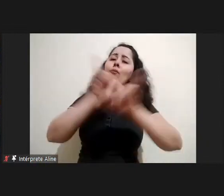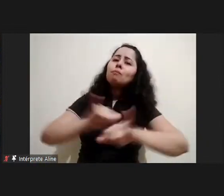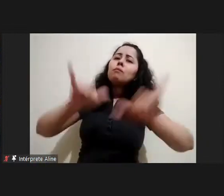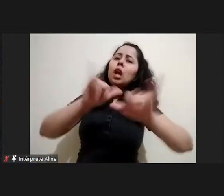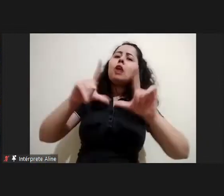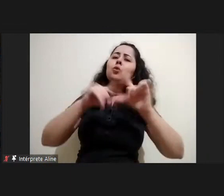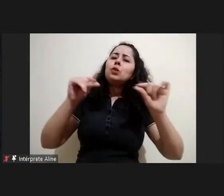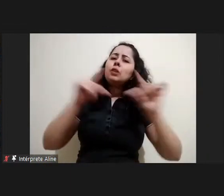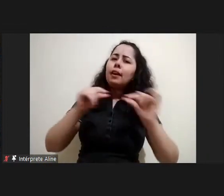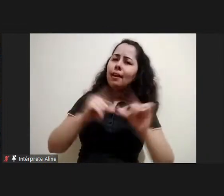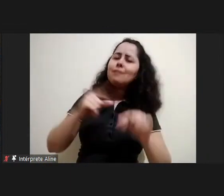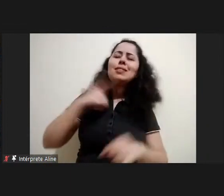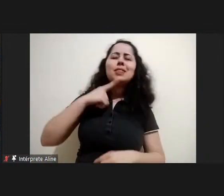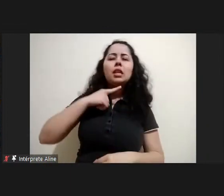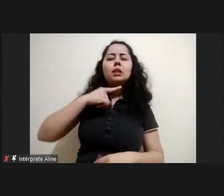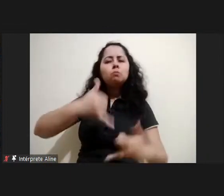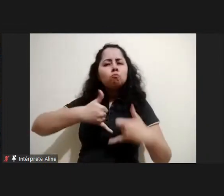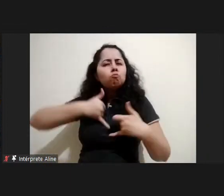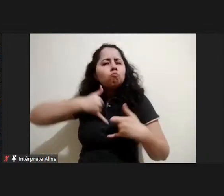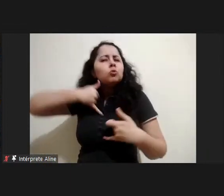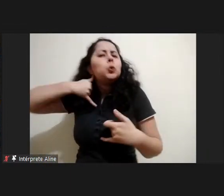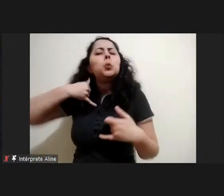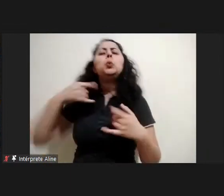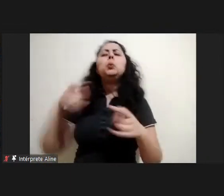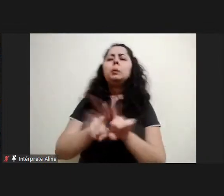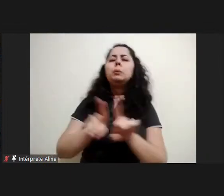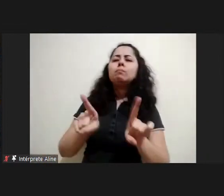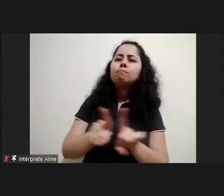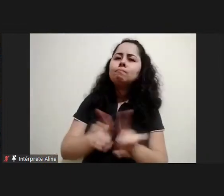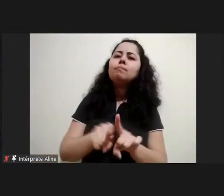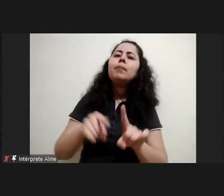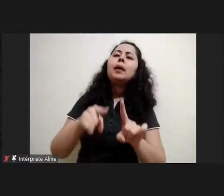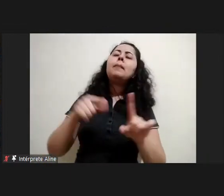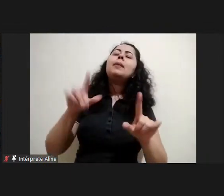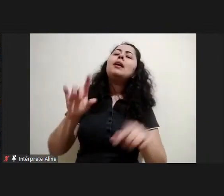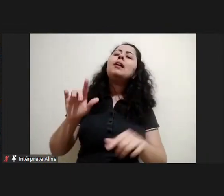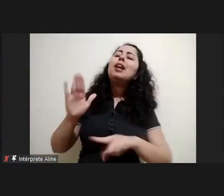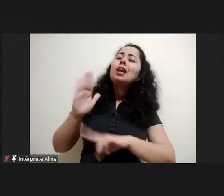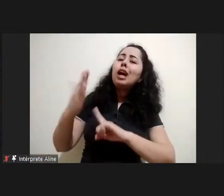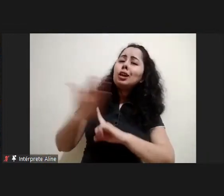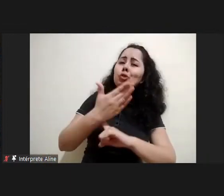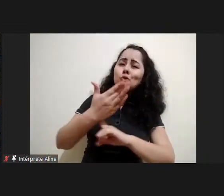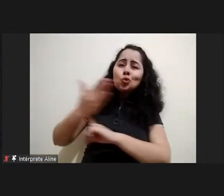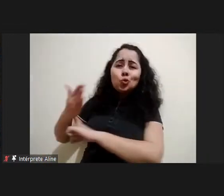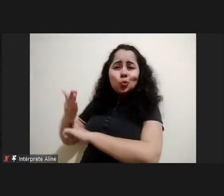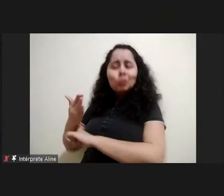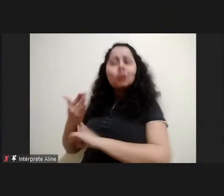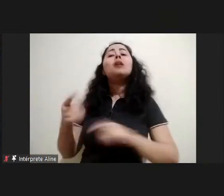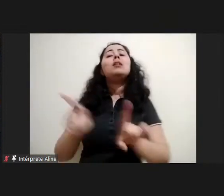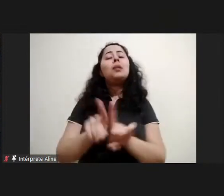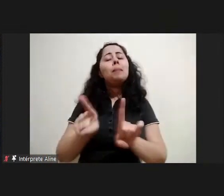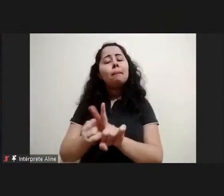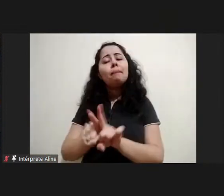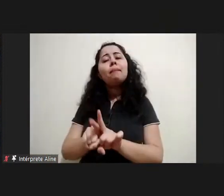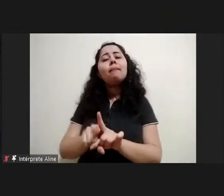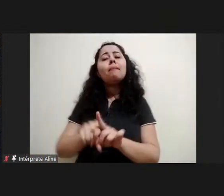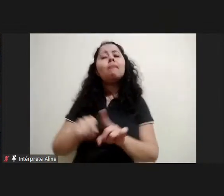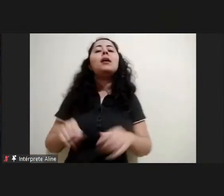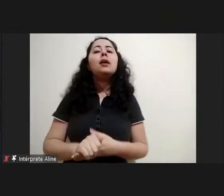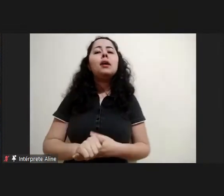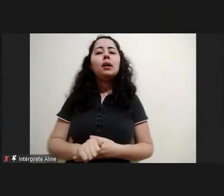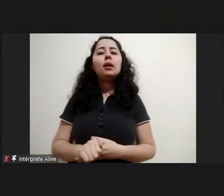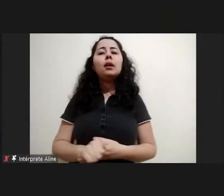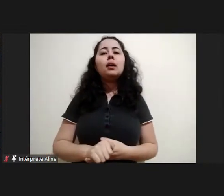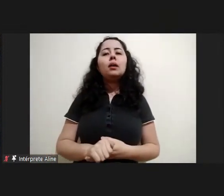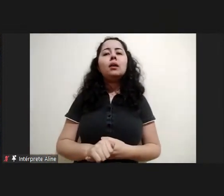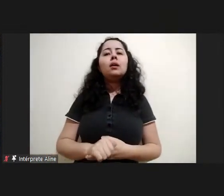todos vocês na construção da sua história. Em nome da UFJF, muito obrigado